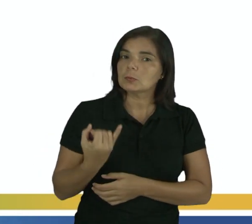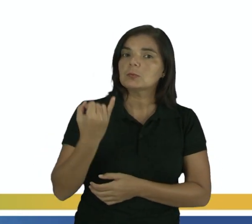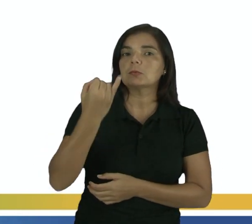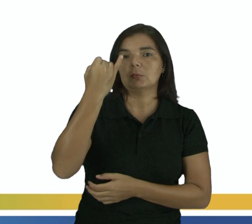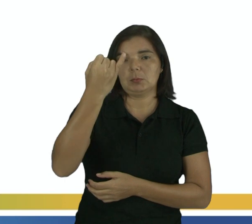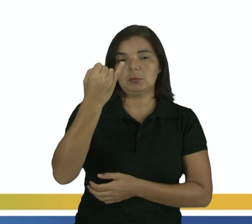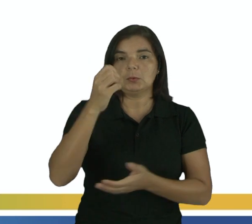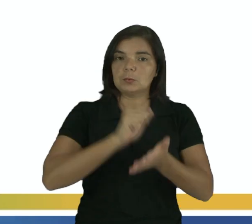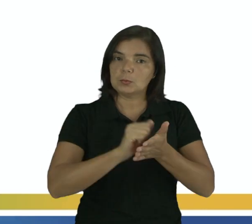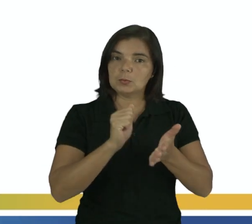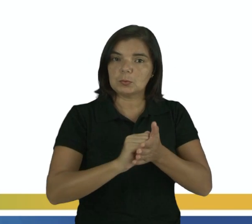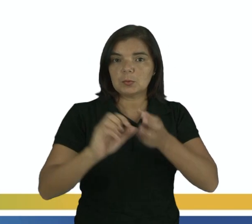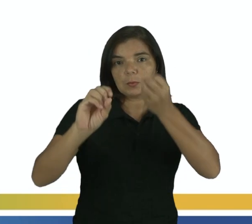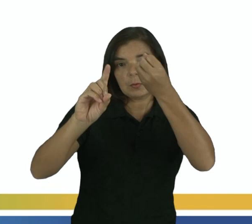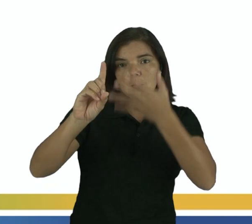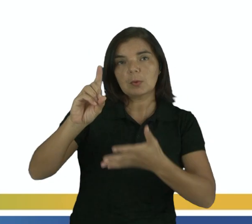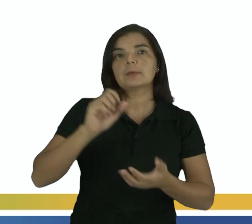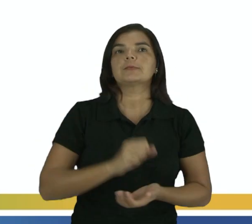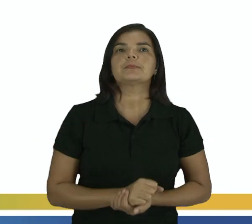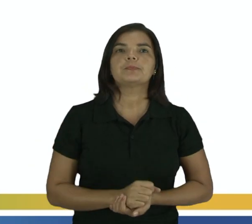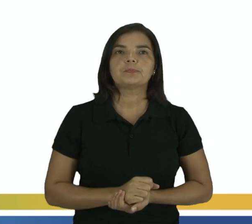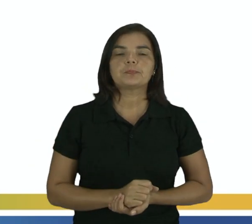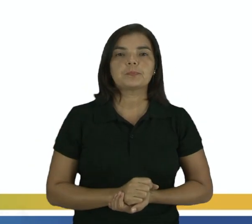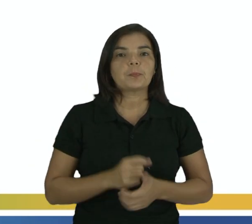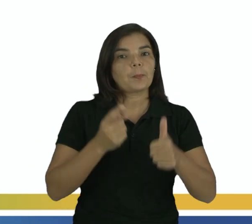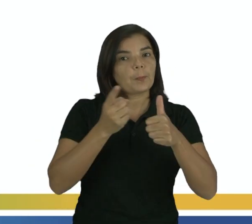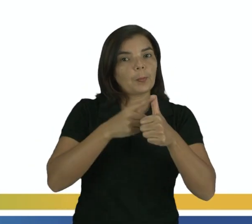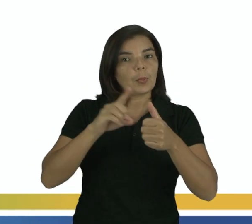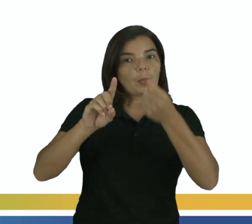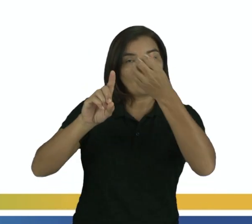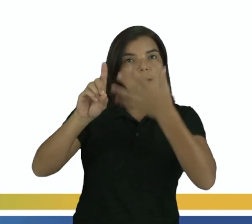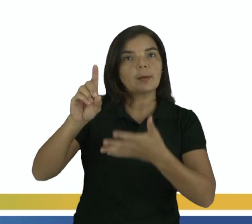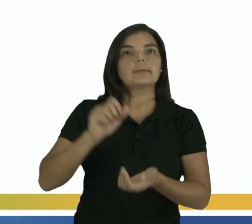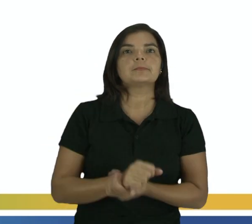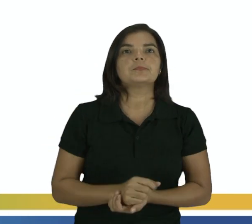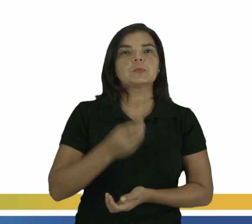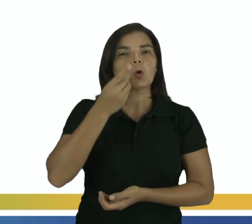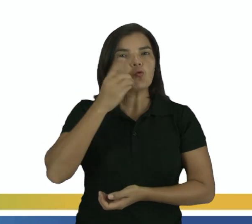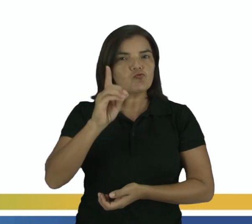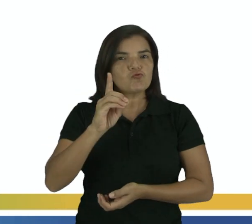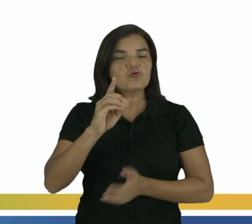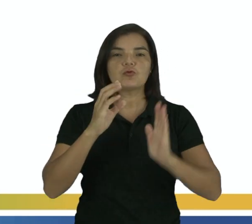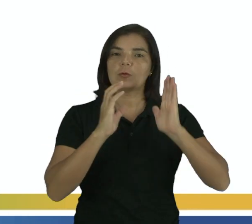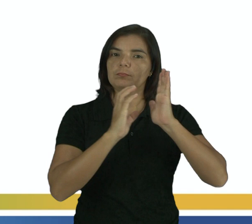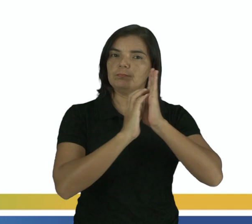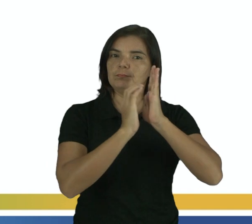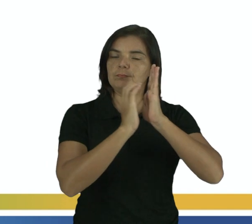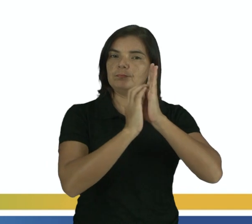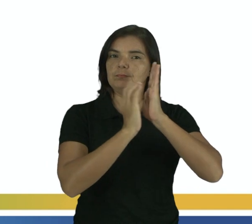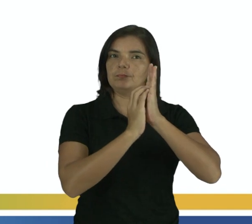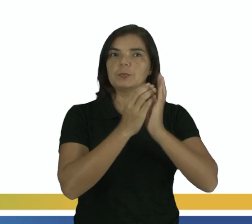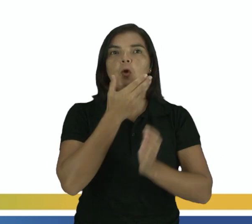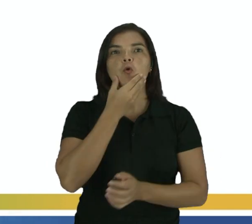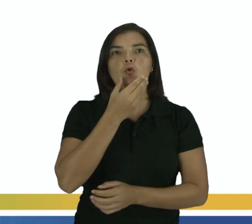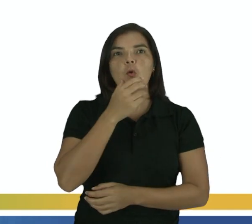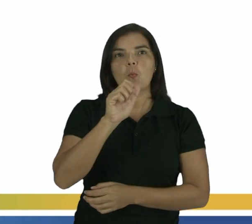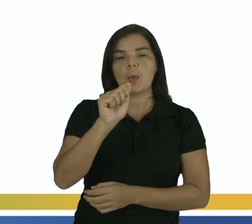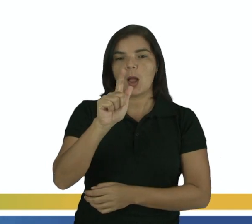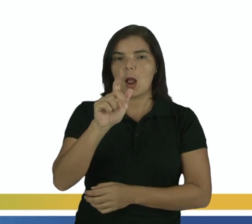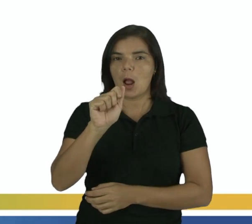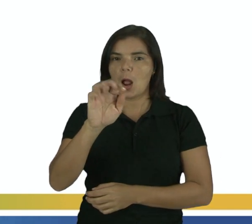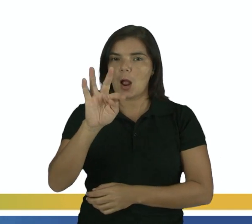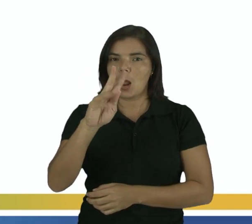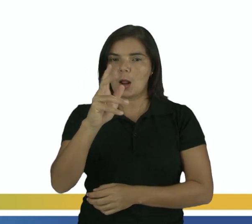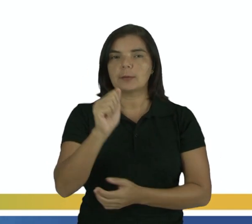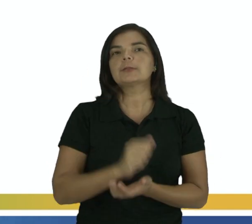importantes nessa produção do relato. Relato 1. Um dia na maternidade, de Ágata Damana. No